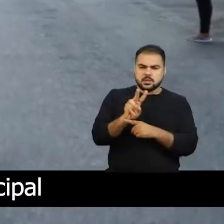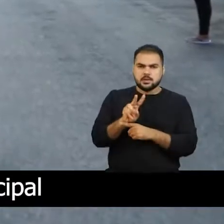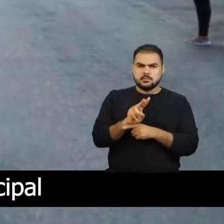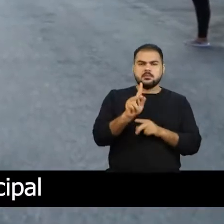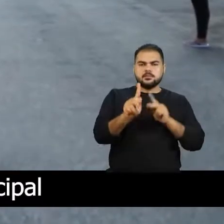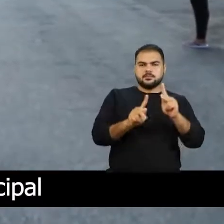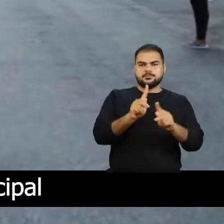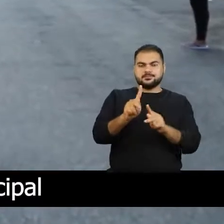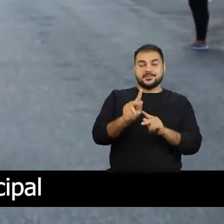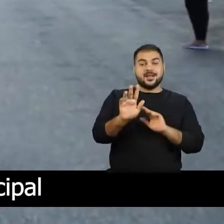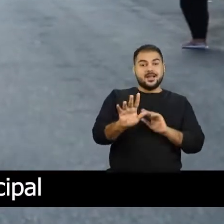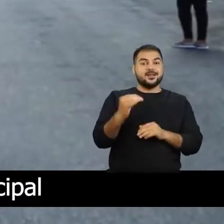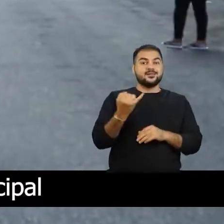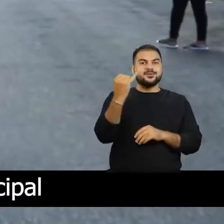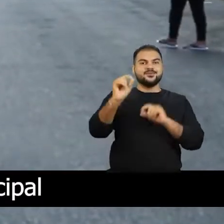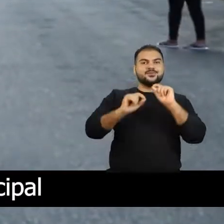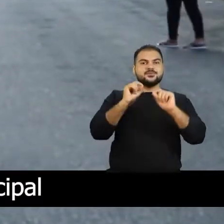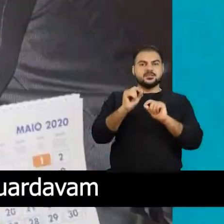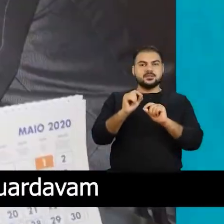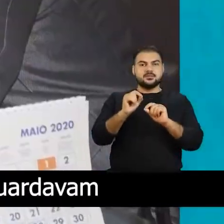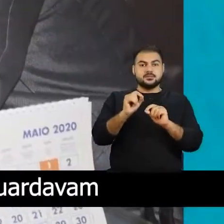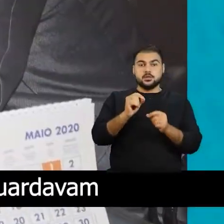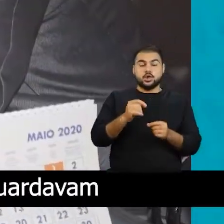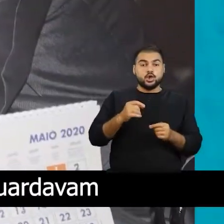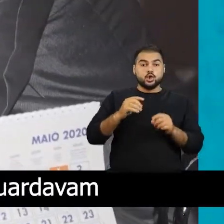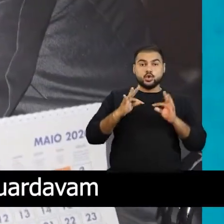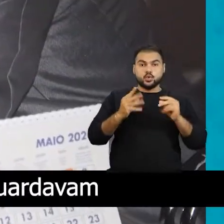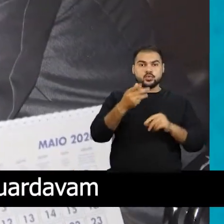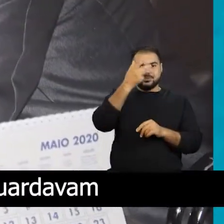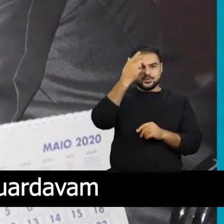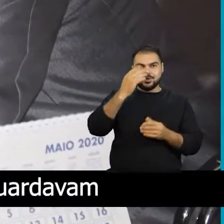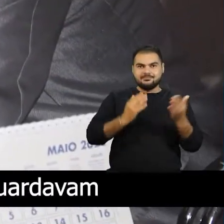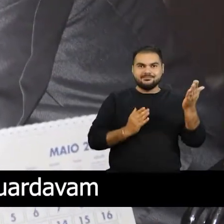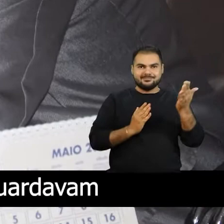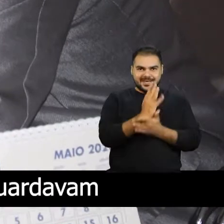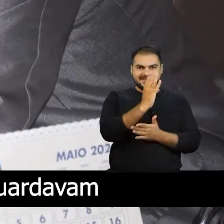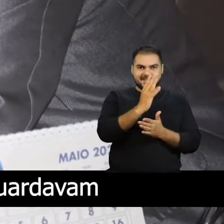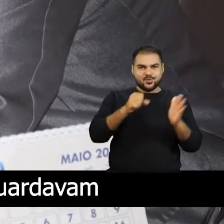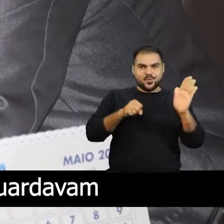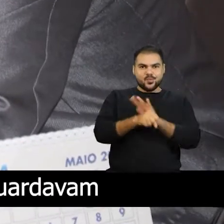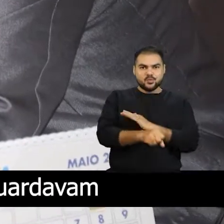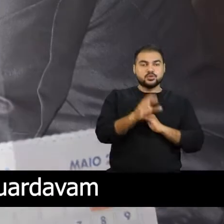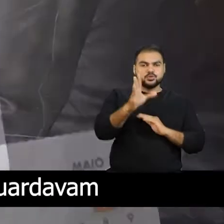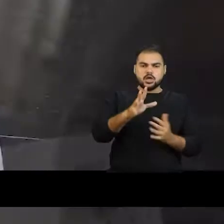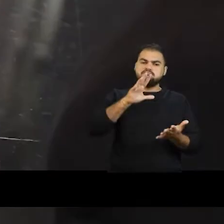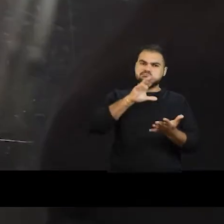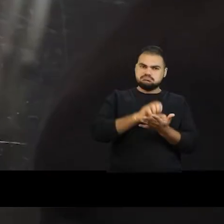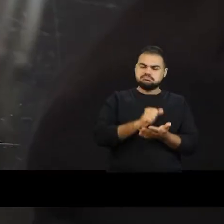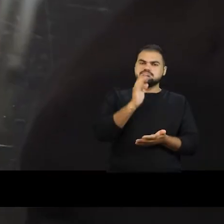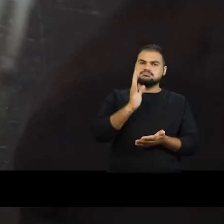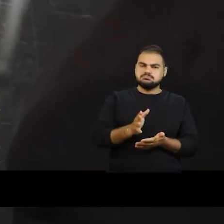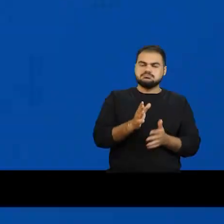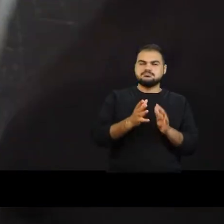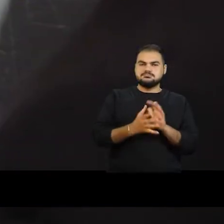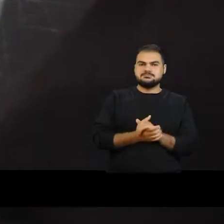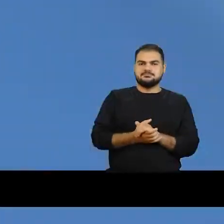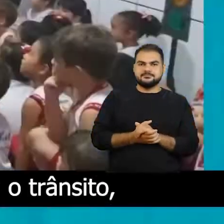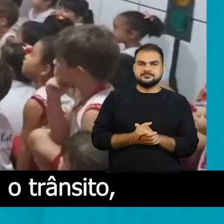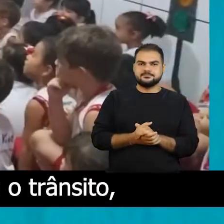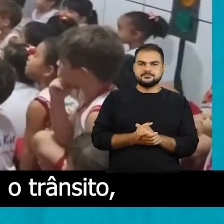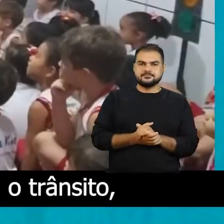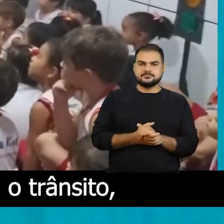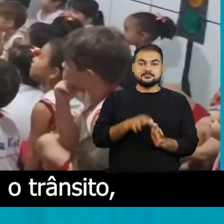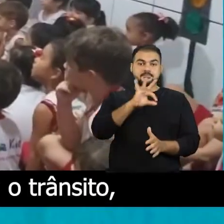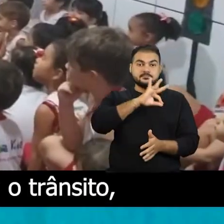É importante lembrar que a gestão municipal chamou todos os aprovados em concurso que aguardavam em lista de espera.